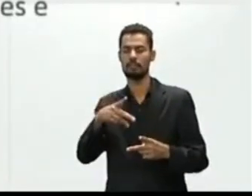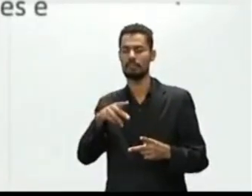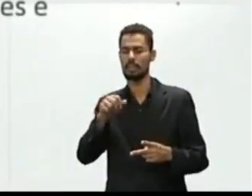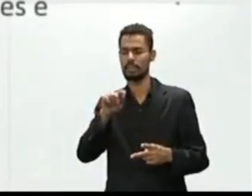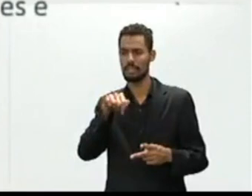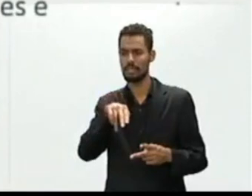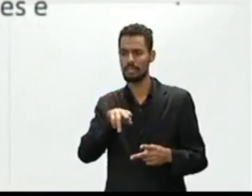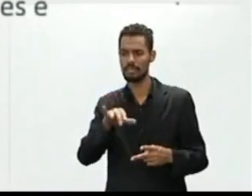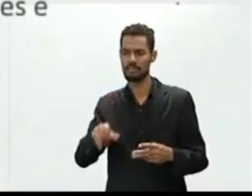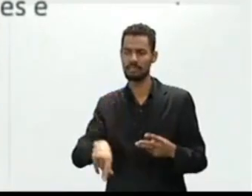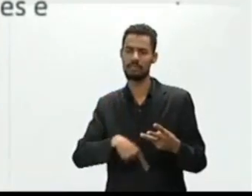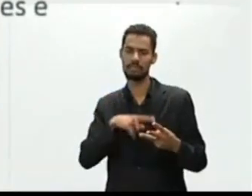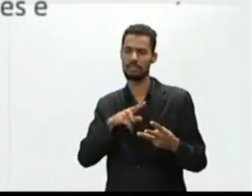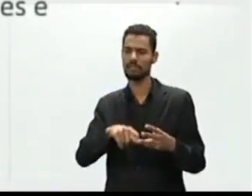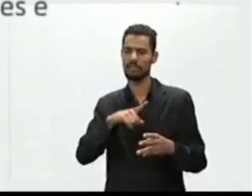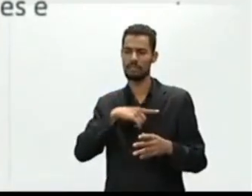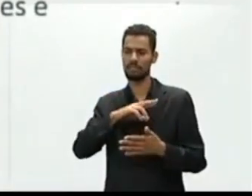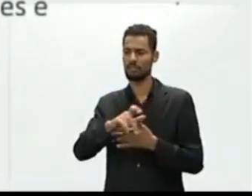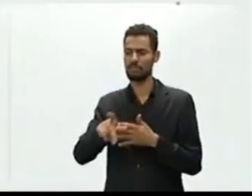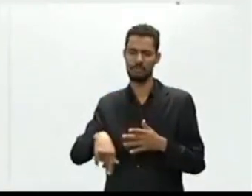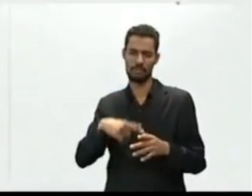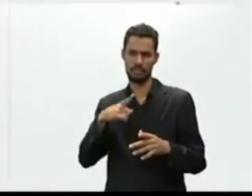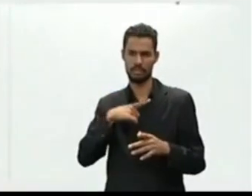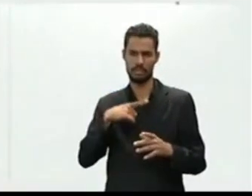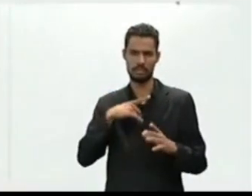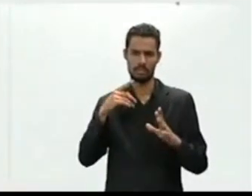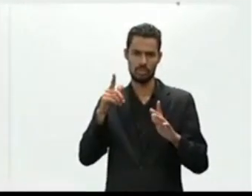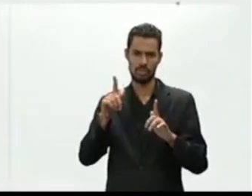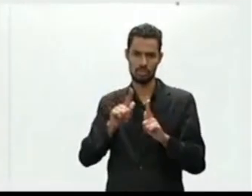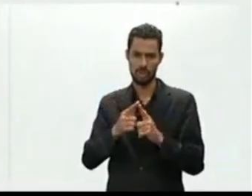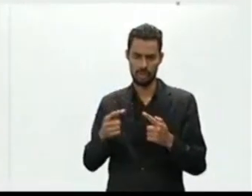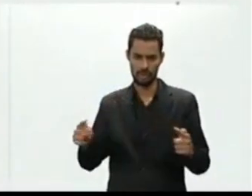genes e manipulação da informação genética.